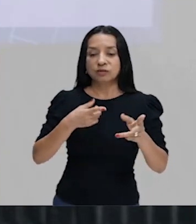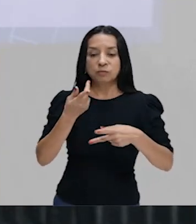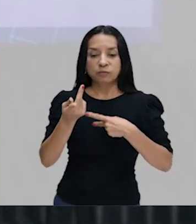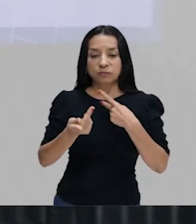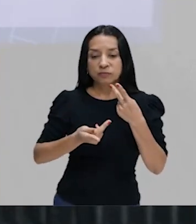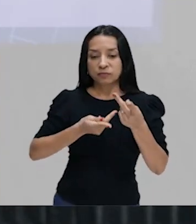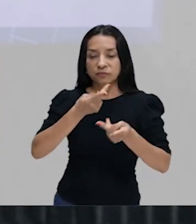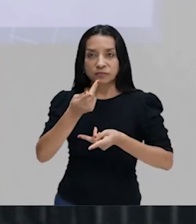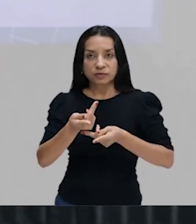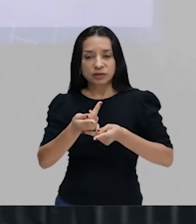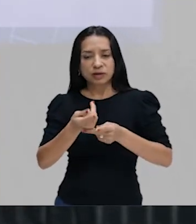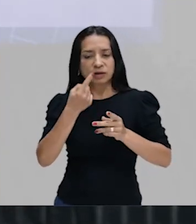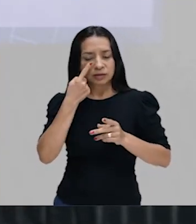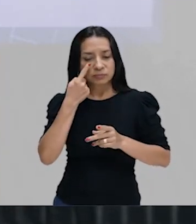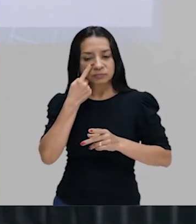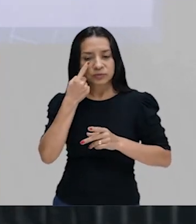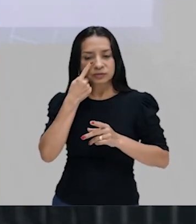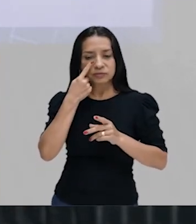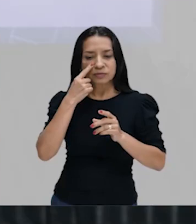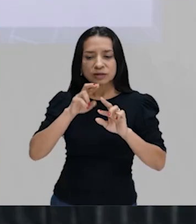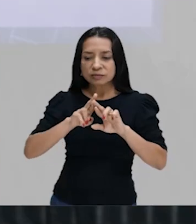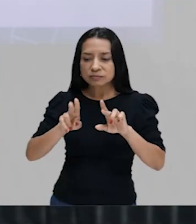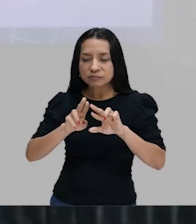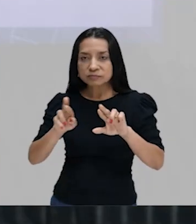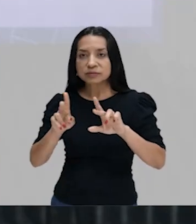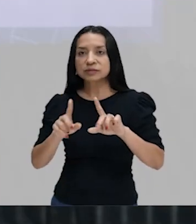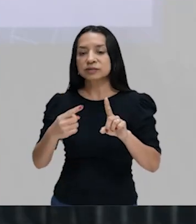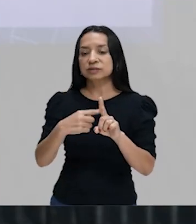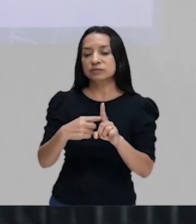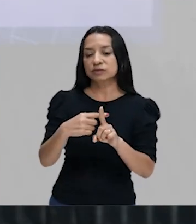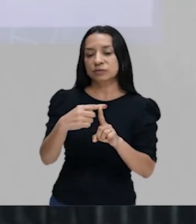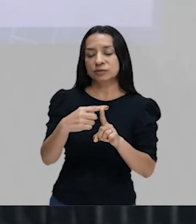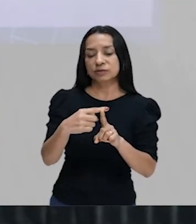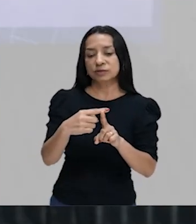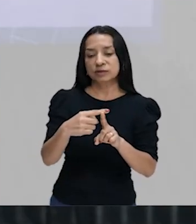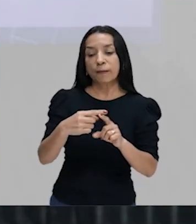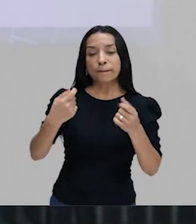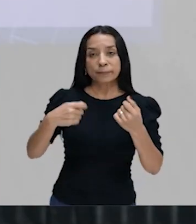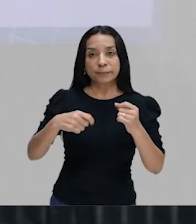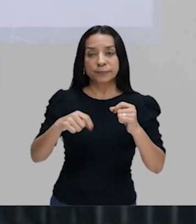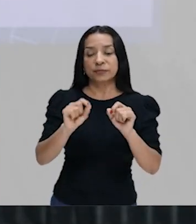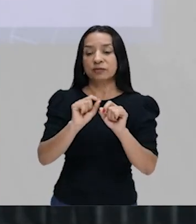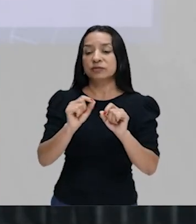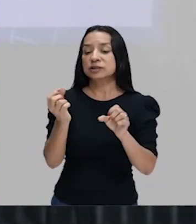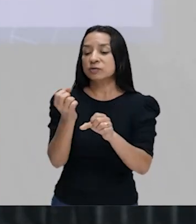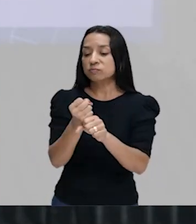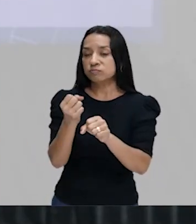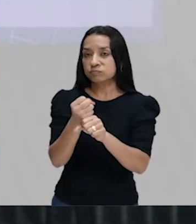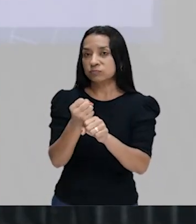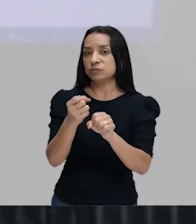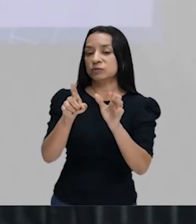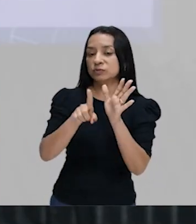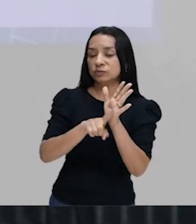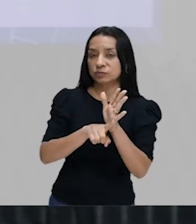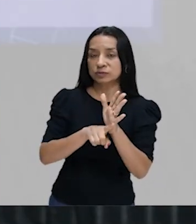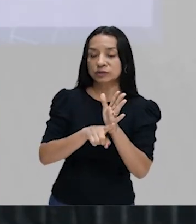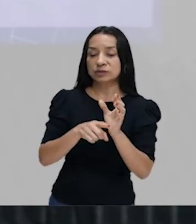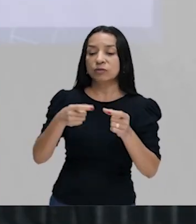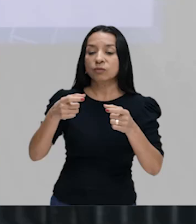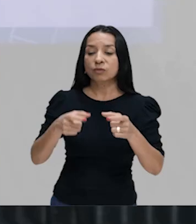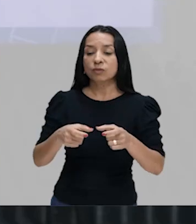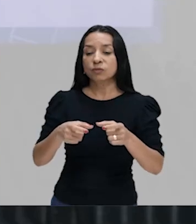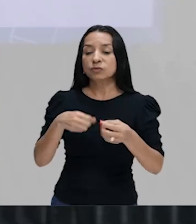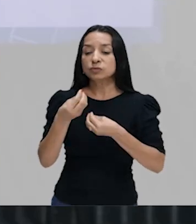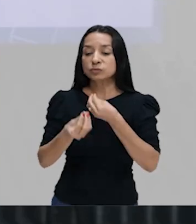de temperatura, foi necessário apenas fazer uma continha, né, uma subtração, aonde... Como